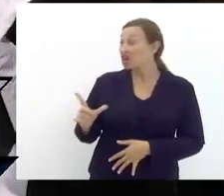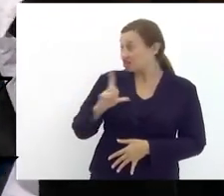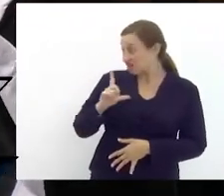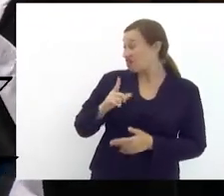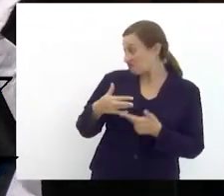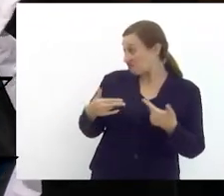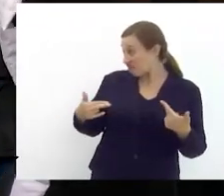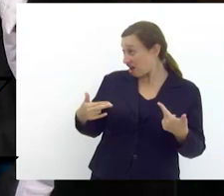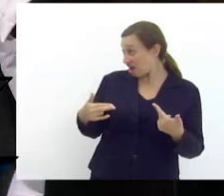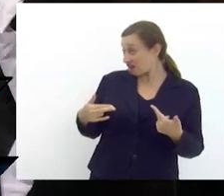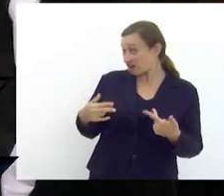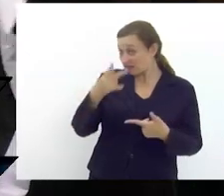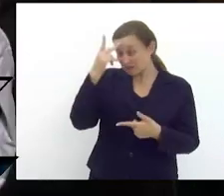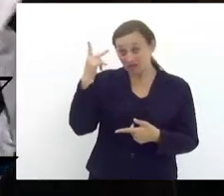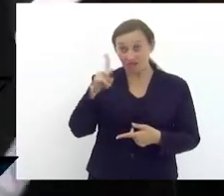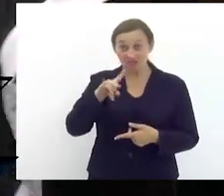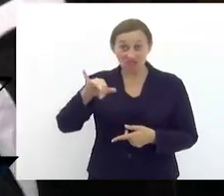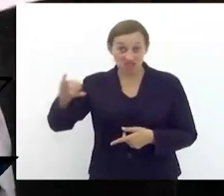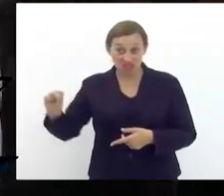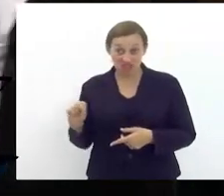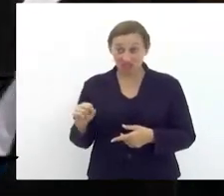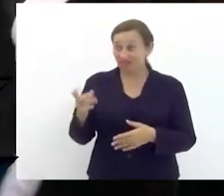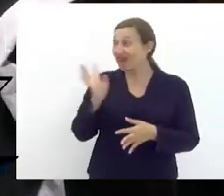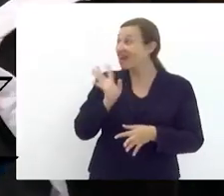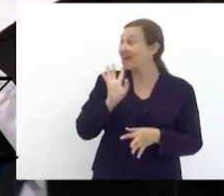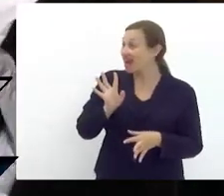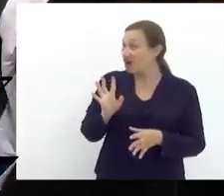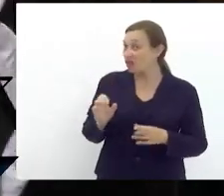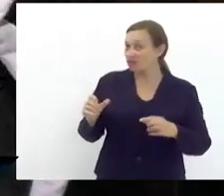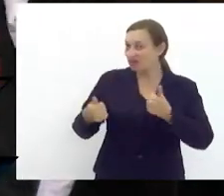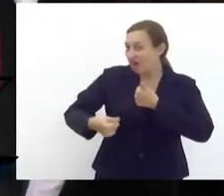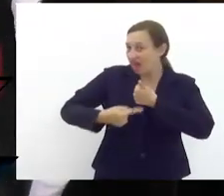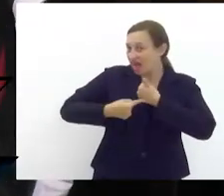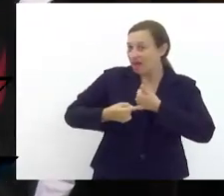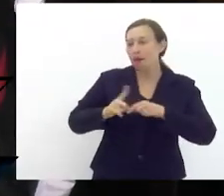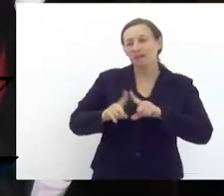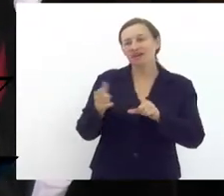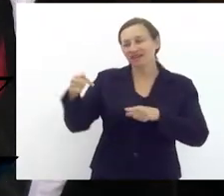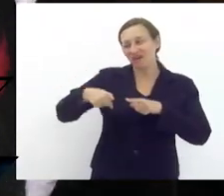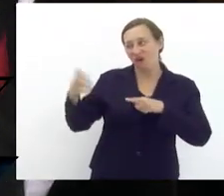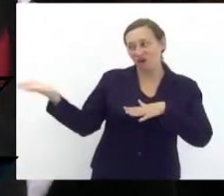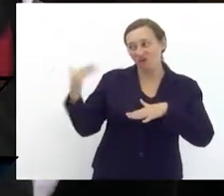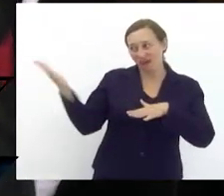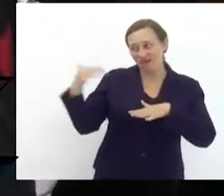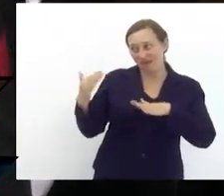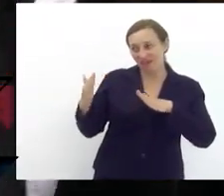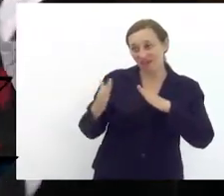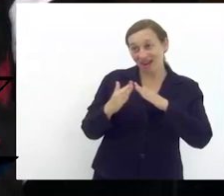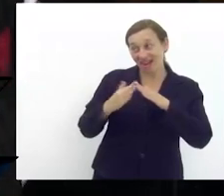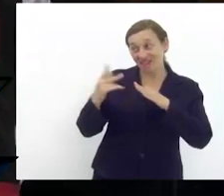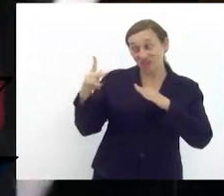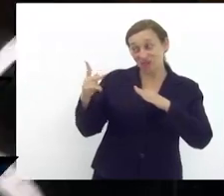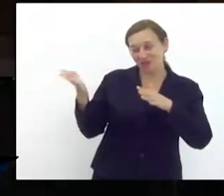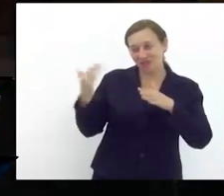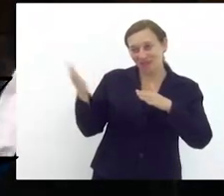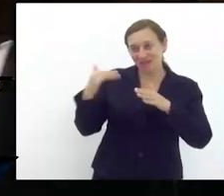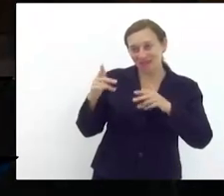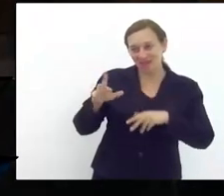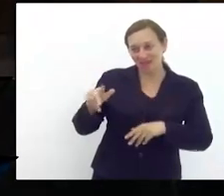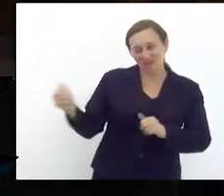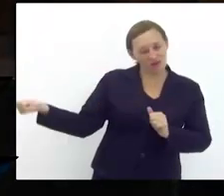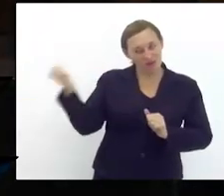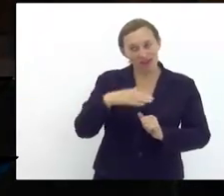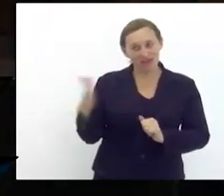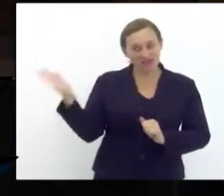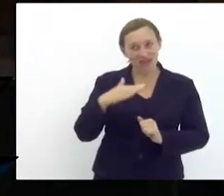tem muita Junior porque tá na moda legal postar ele dá like Mas ó aqui a tua casa Irmão tamo junto e vai para cima